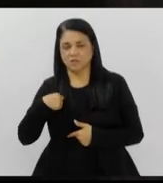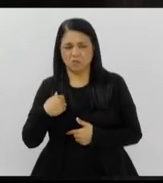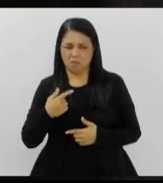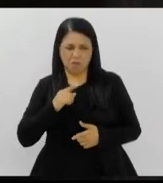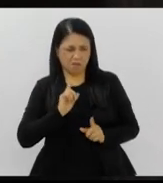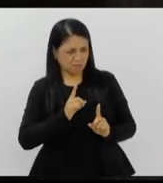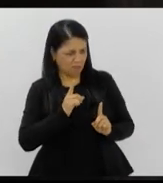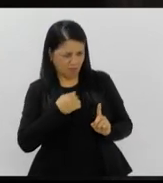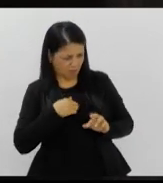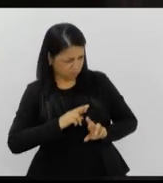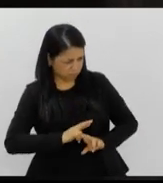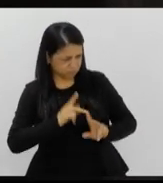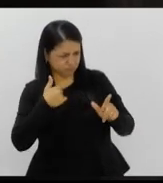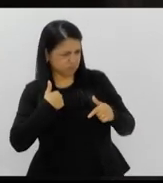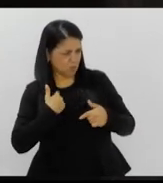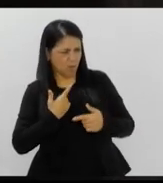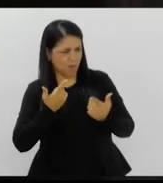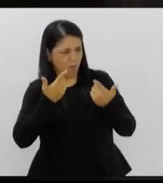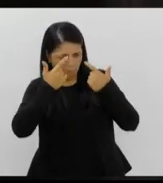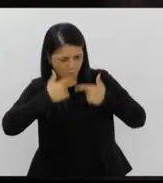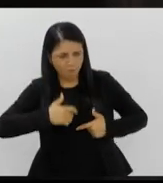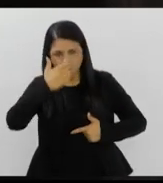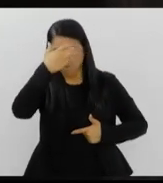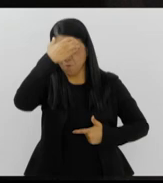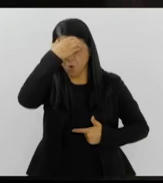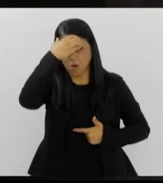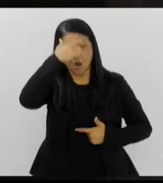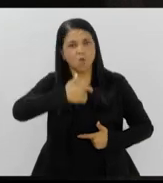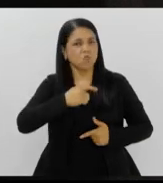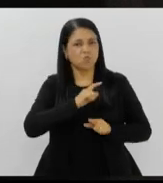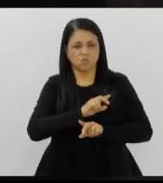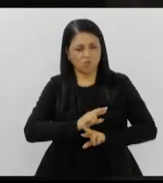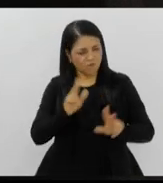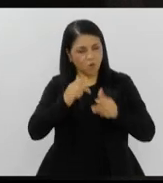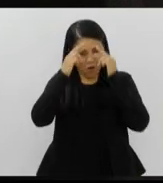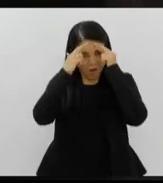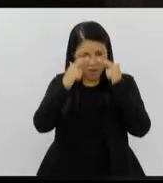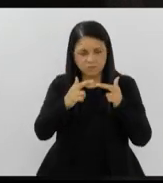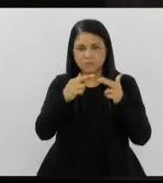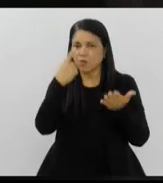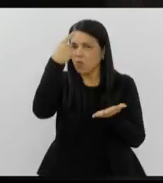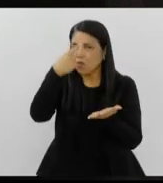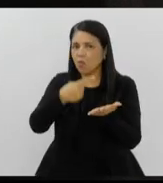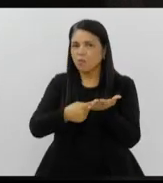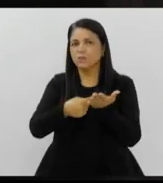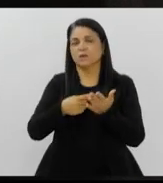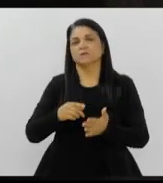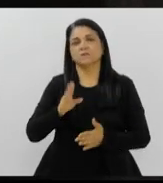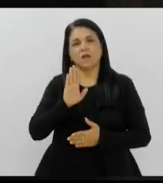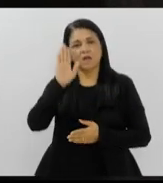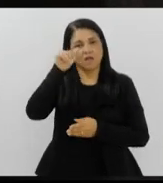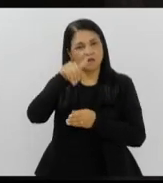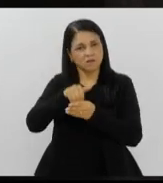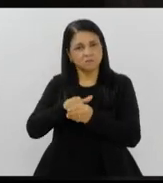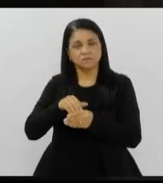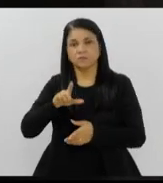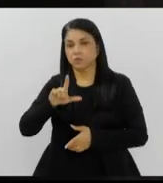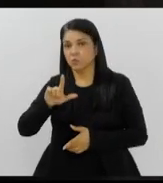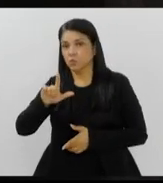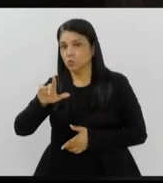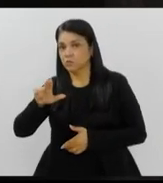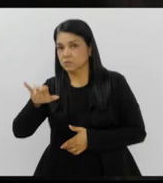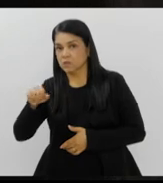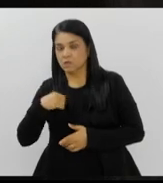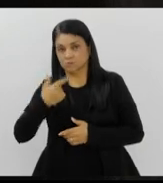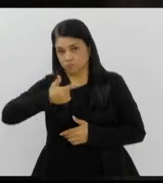nem a minha moral, nem o meu costume. Eu vou respeitar o que foi combinado, que seria a reeleição do Luciano, e depois eu vou. E ficou